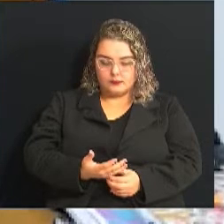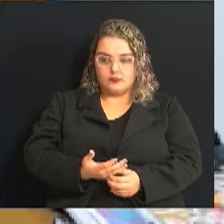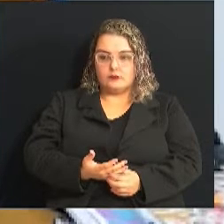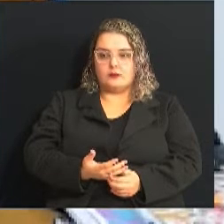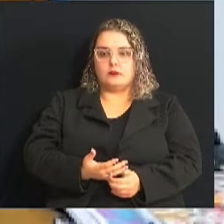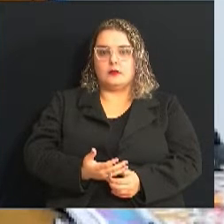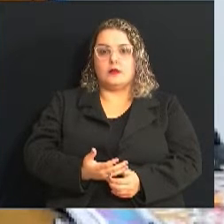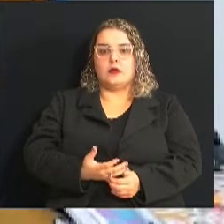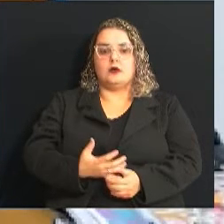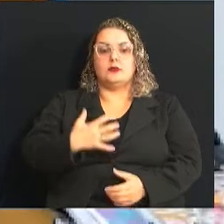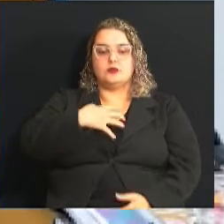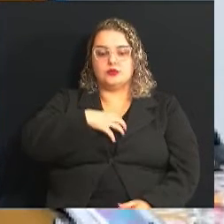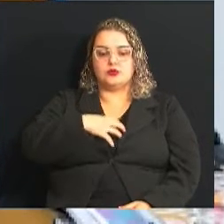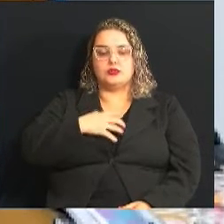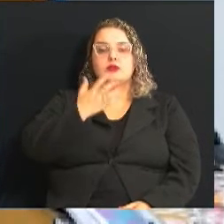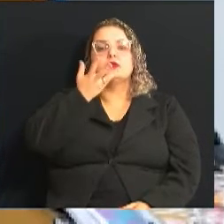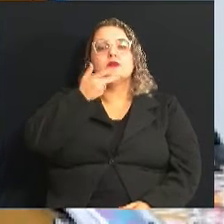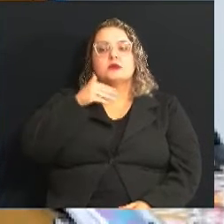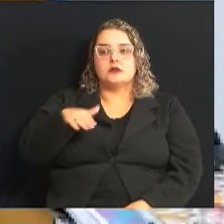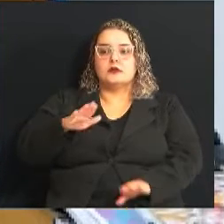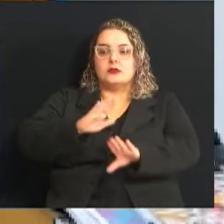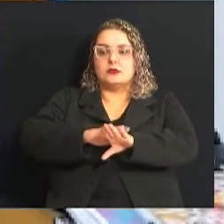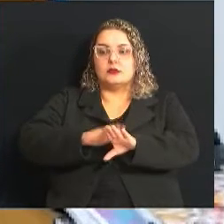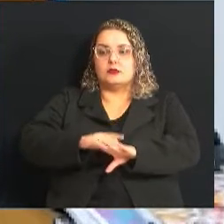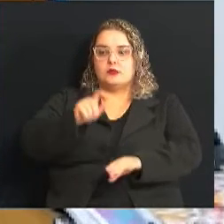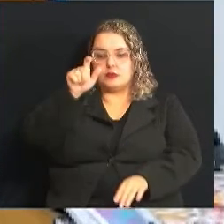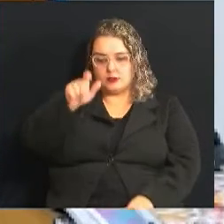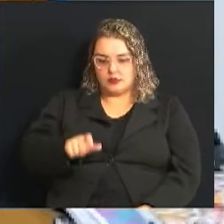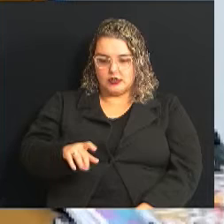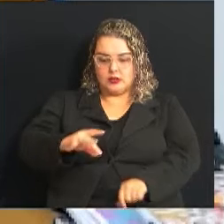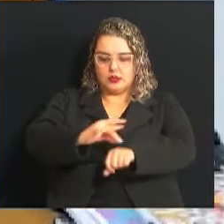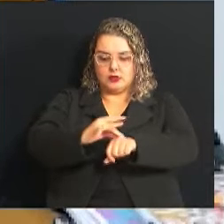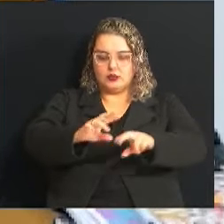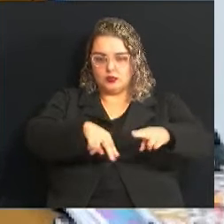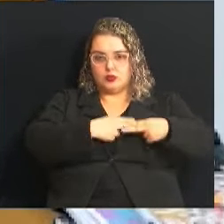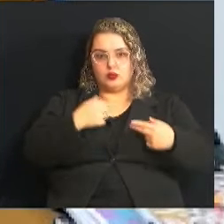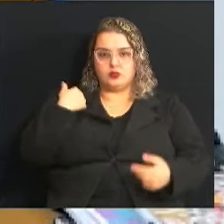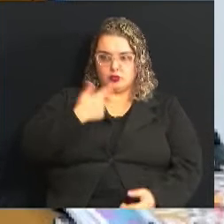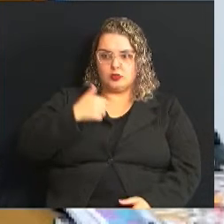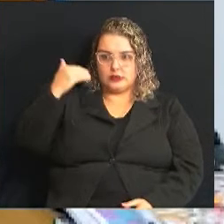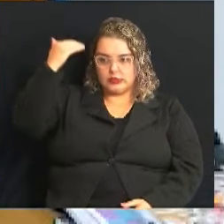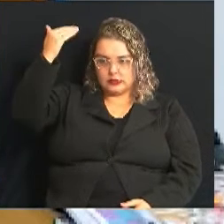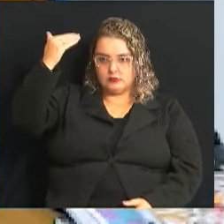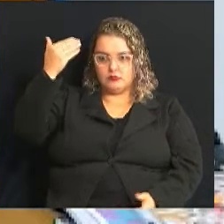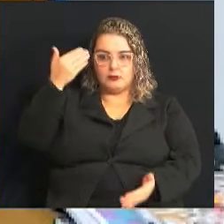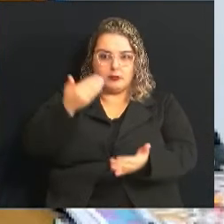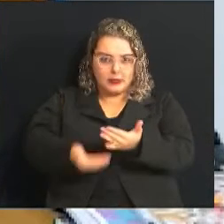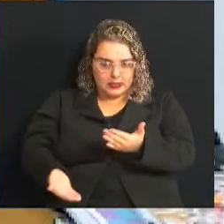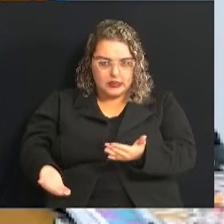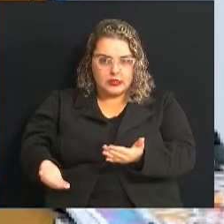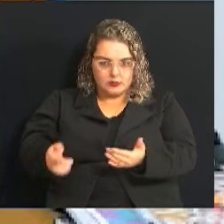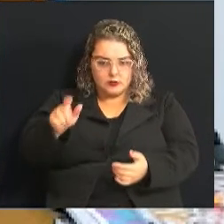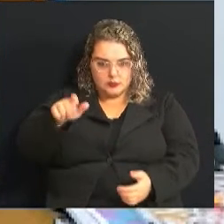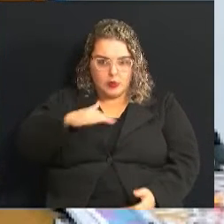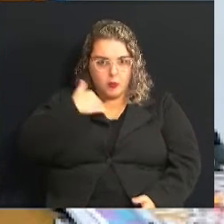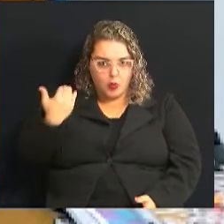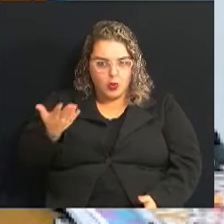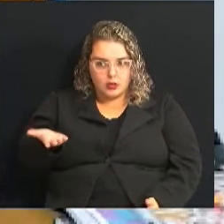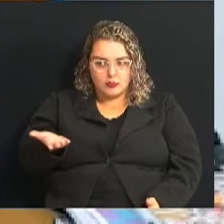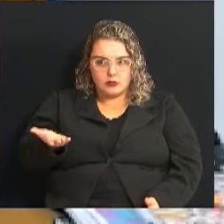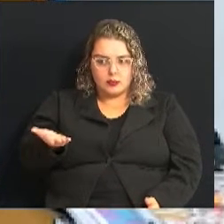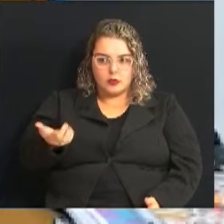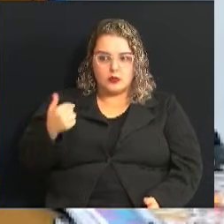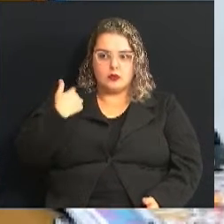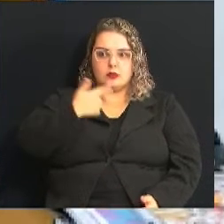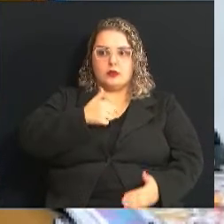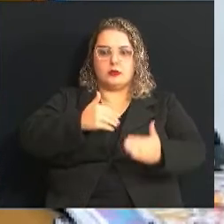reage, uma pessoa enlutada, quando nós adultos, quando nós perdemos alguém, nós regredimos como